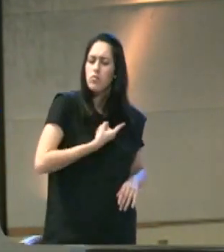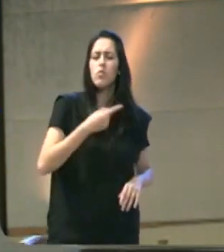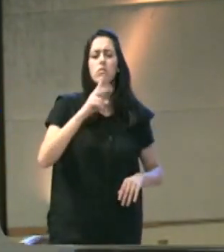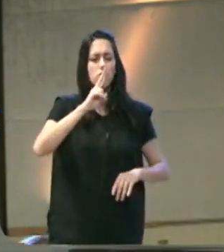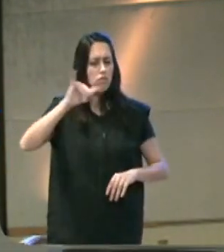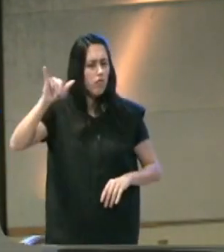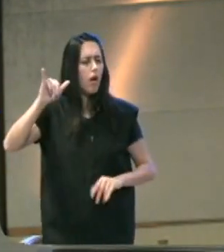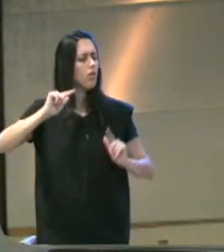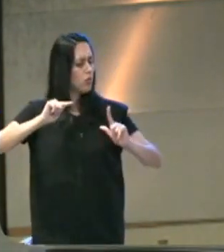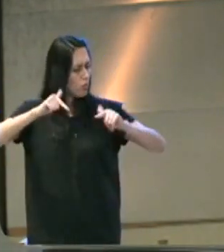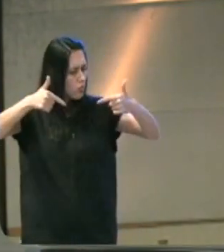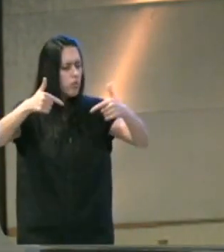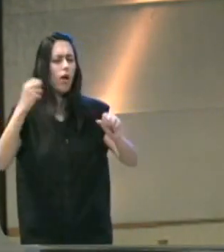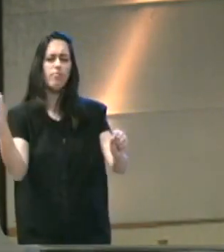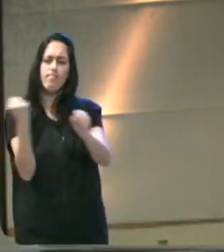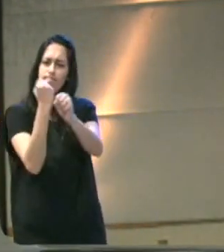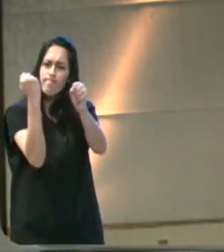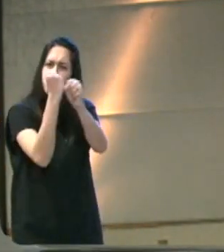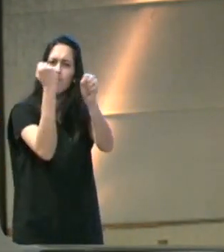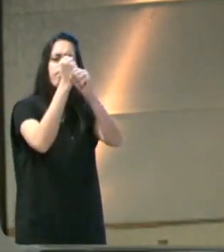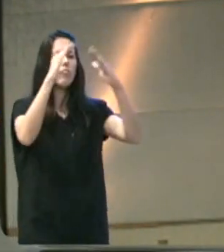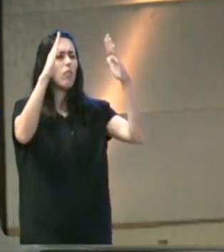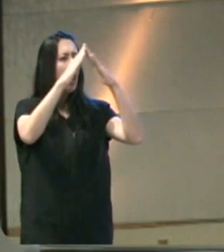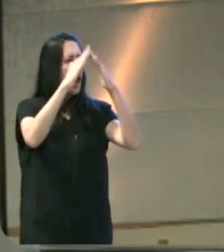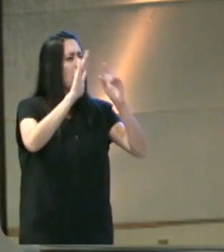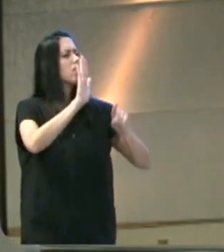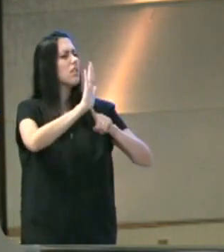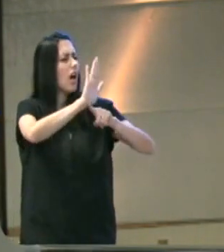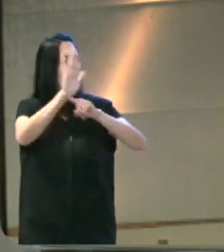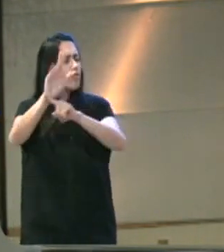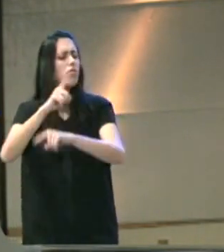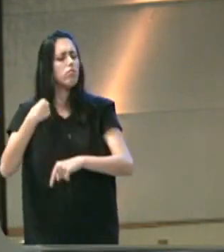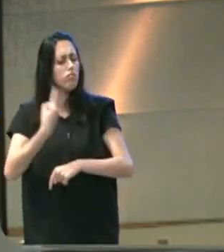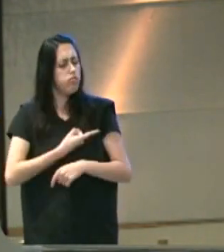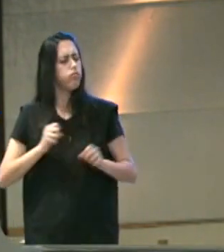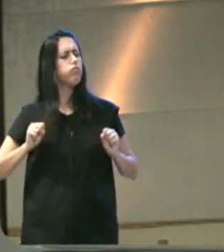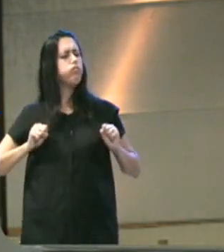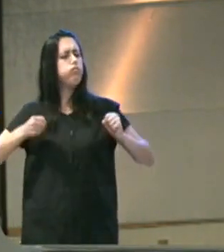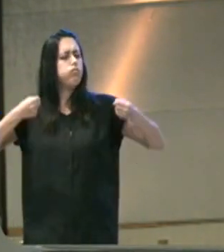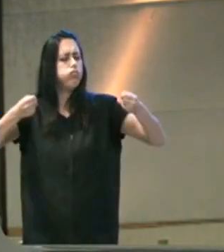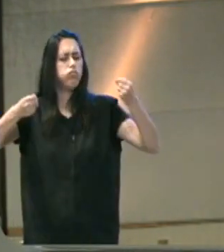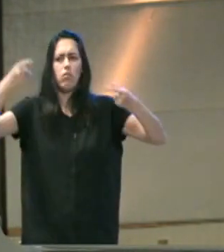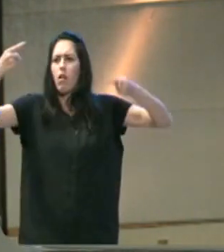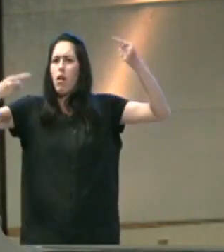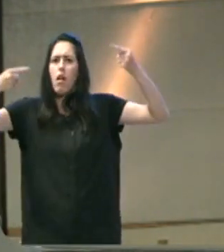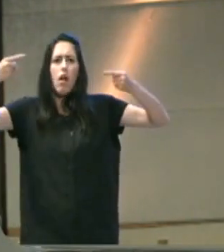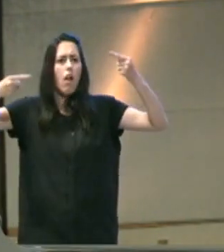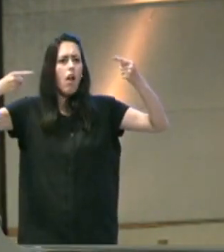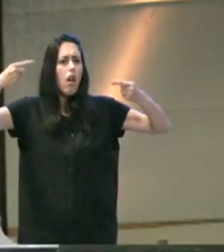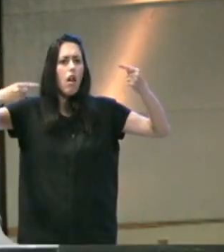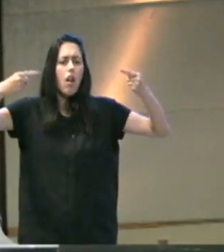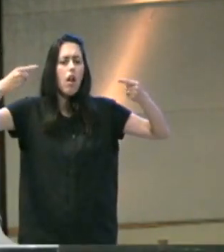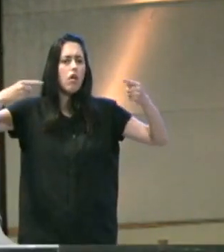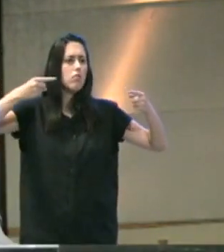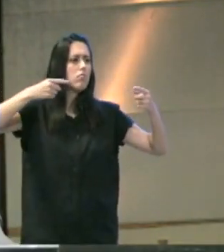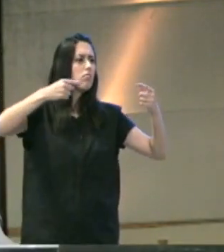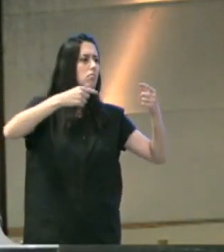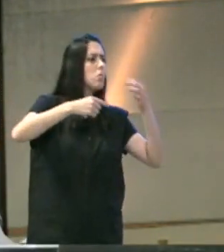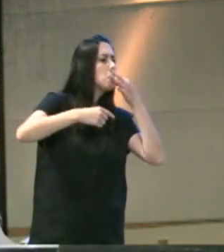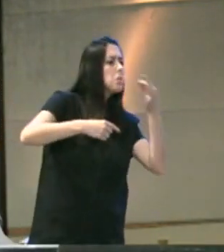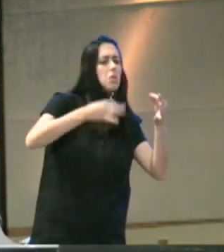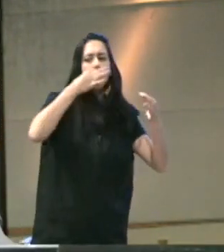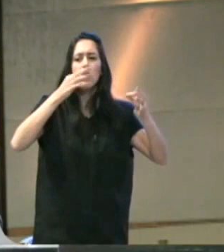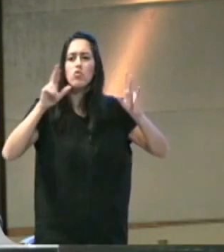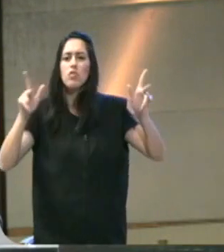construir a casa deles de volta. E aí toda a aldeia cristã decidiu fazer o que estava na palavra de